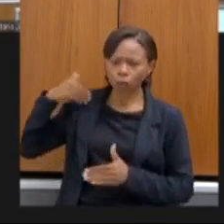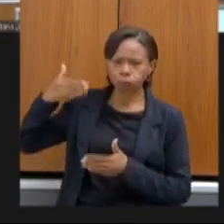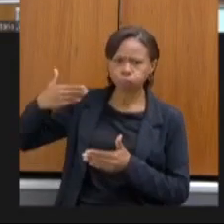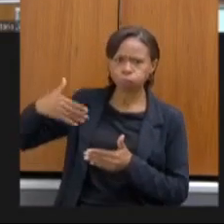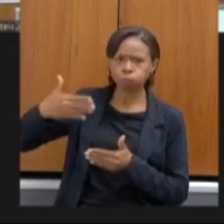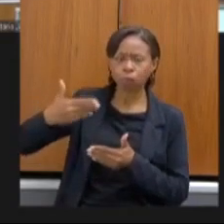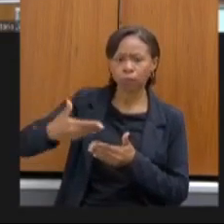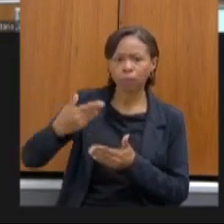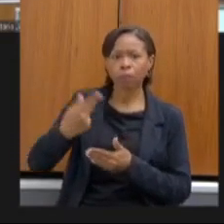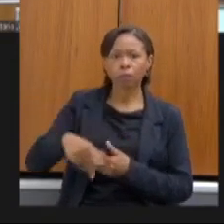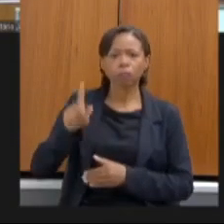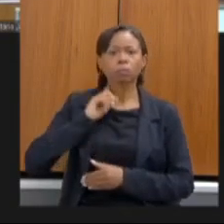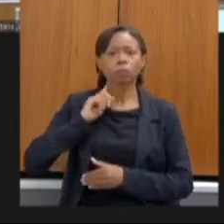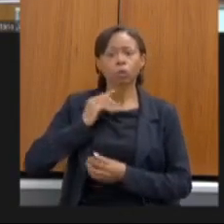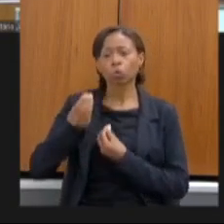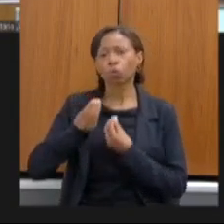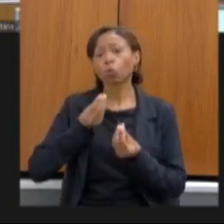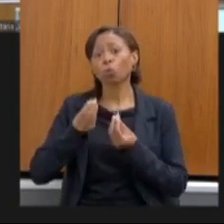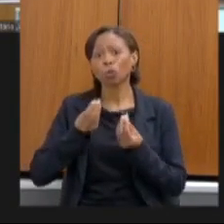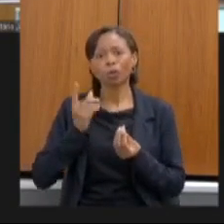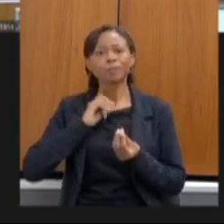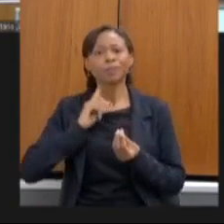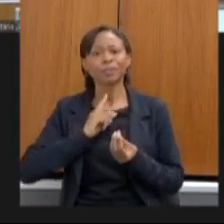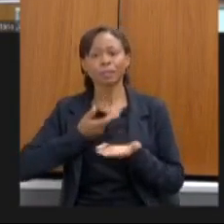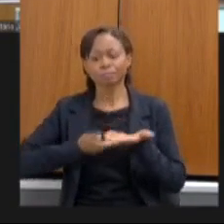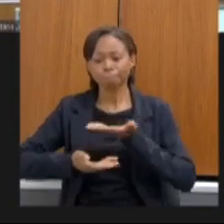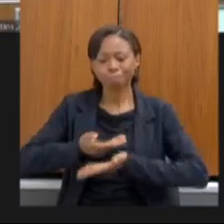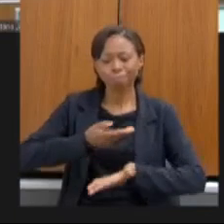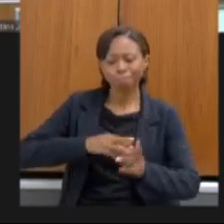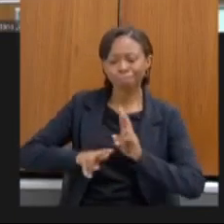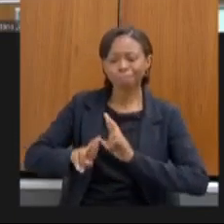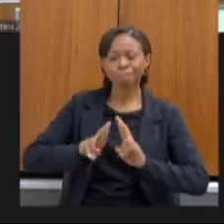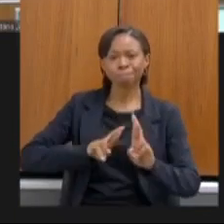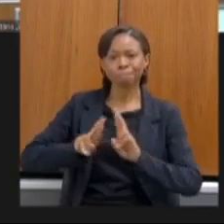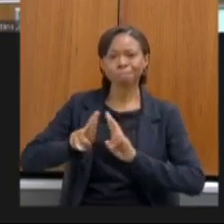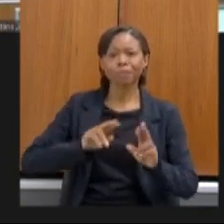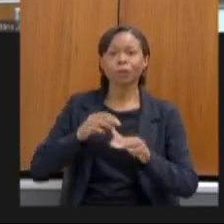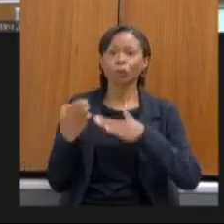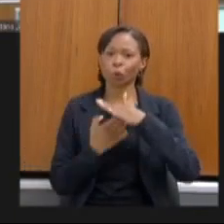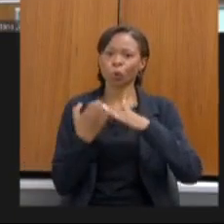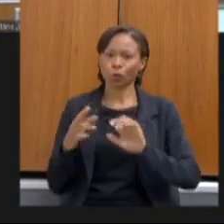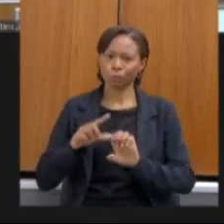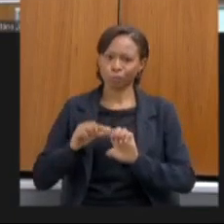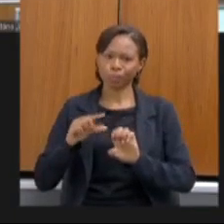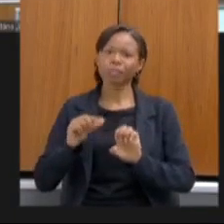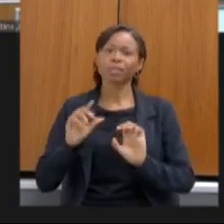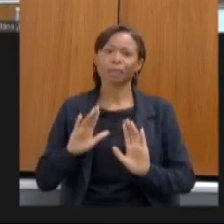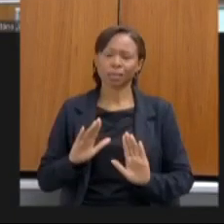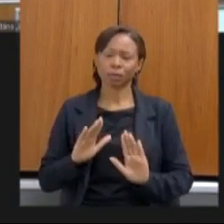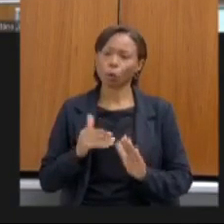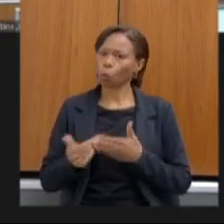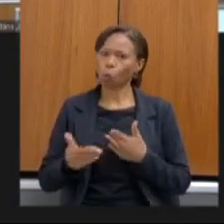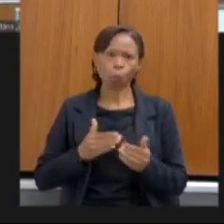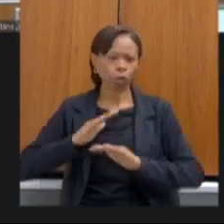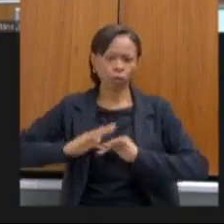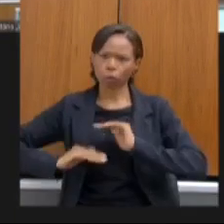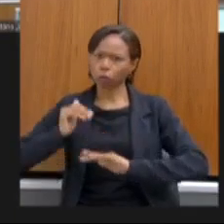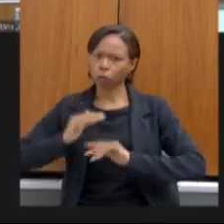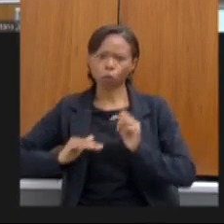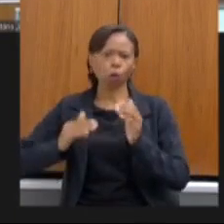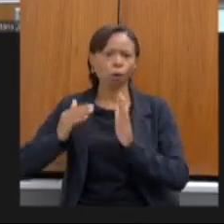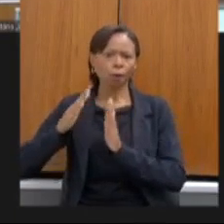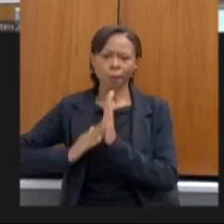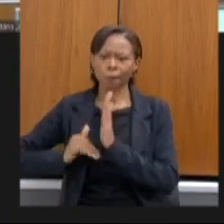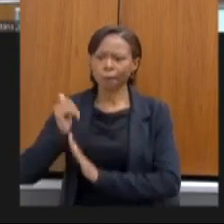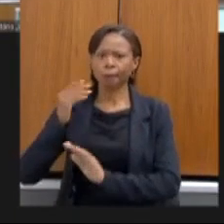se relaciona com o e lembrando seja ele um artesão um microempreendedor individual